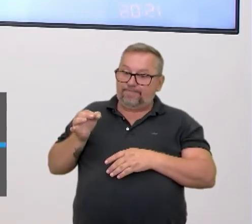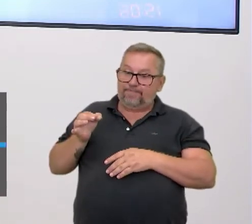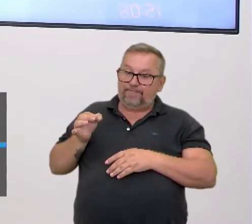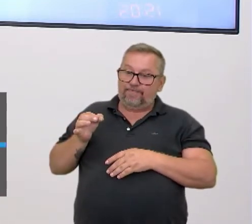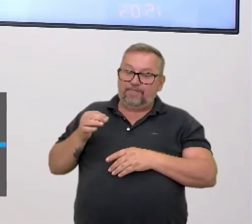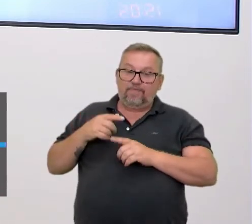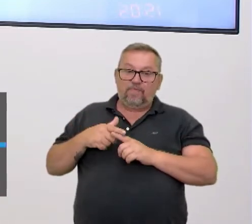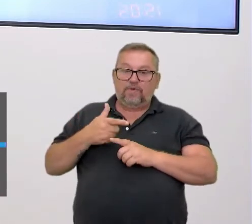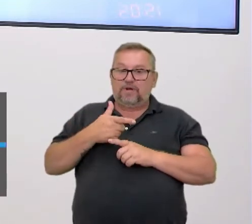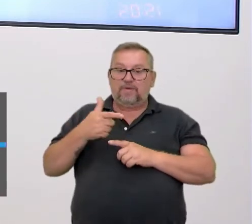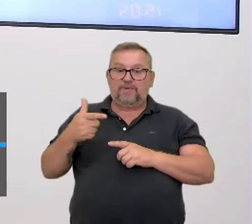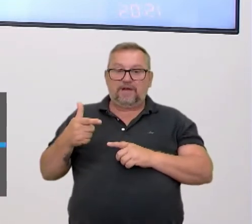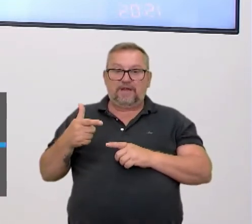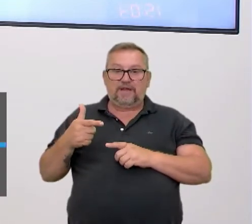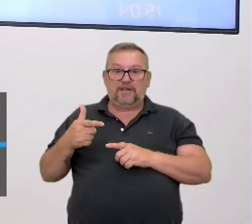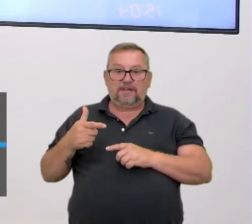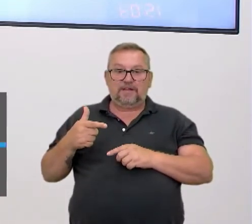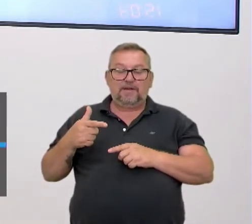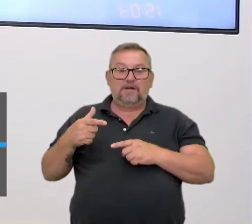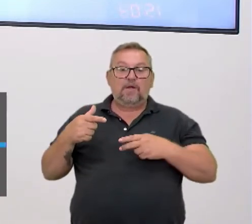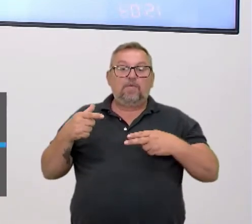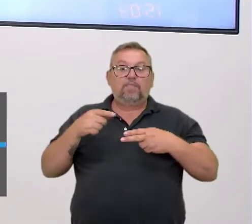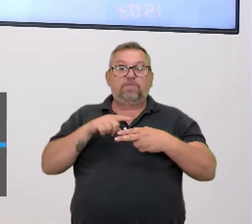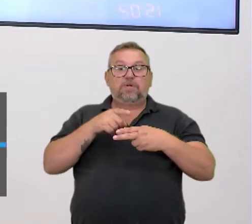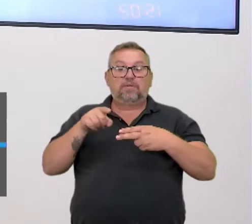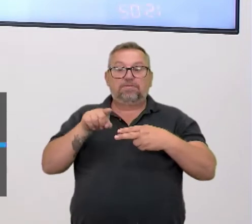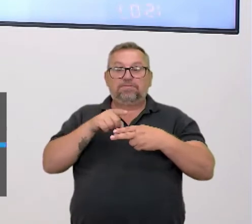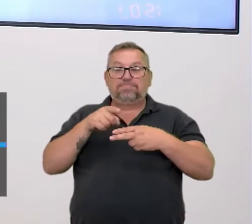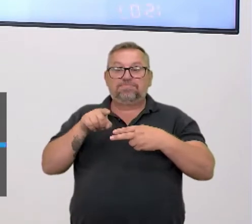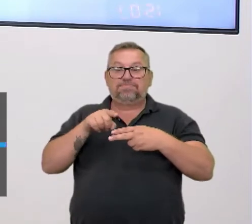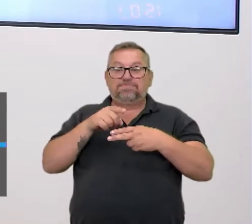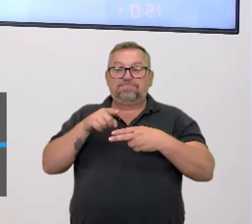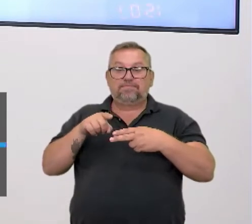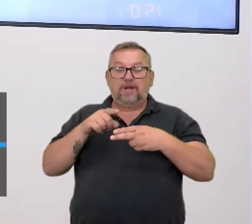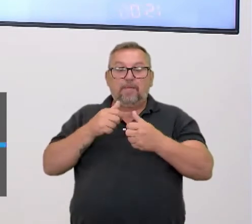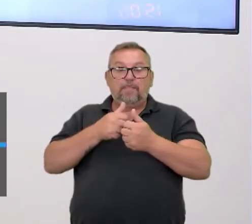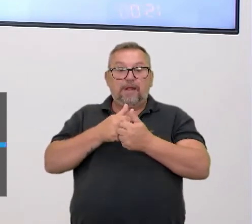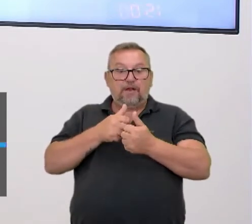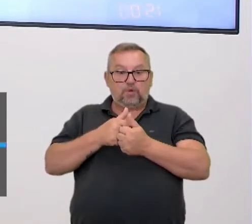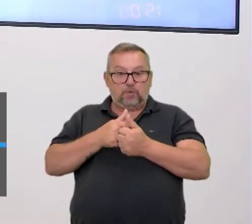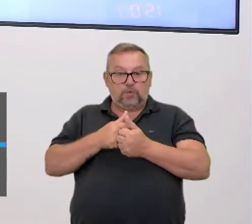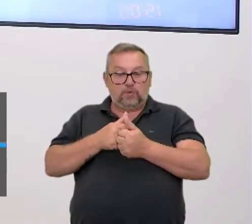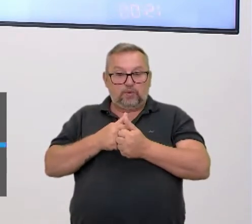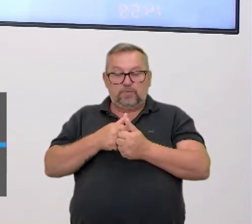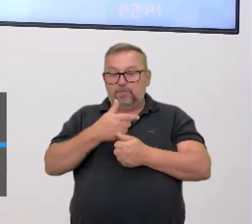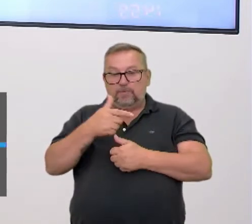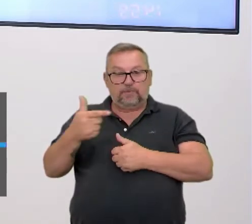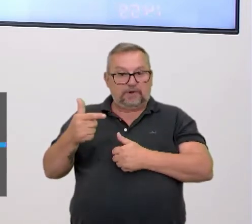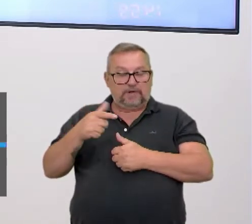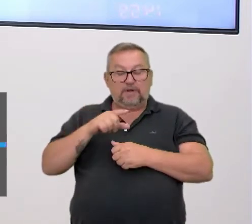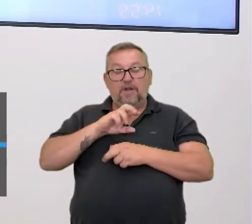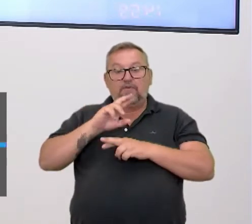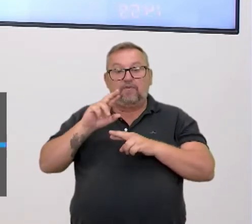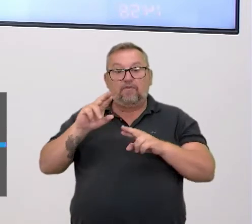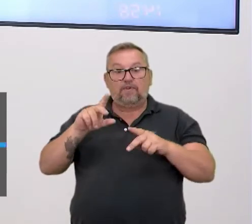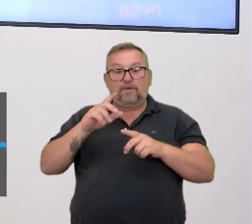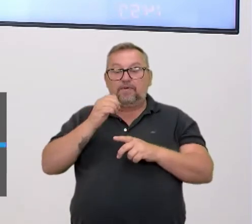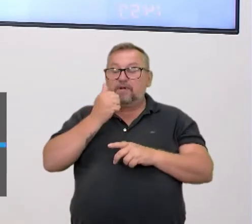não existe aquela a possibilidade de variação de uma resposta, diferente aí das ciências humanas, né, que